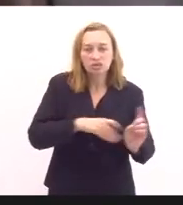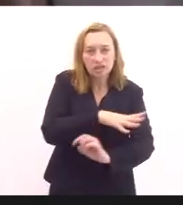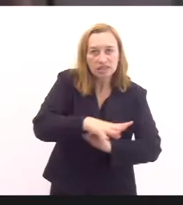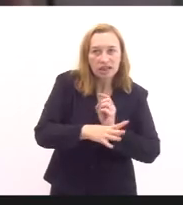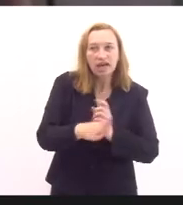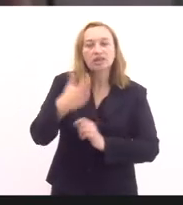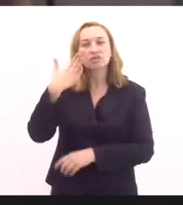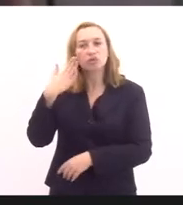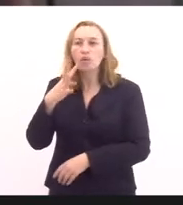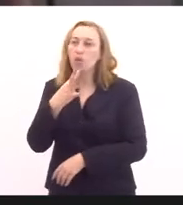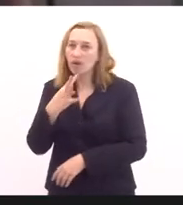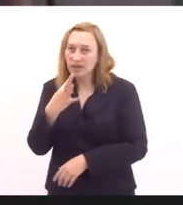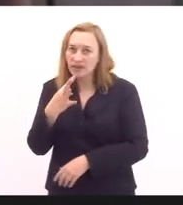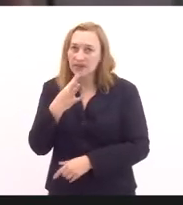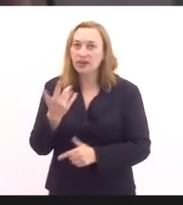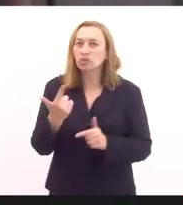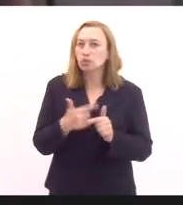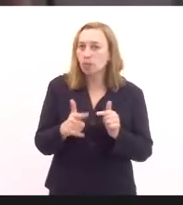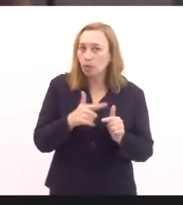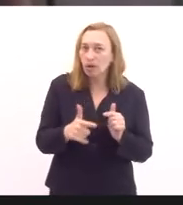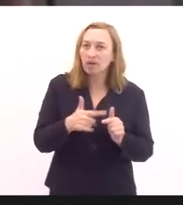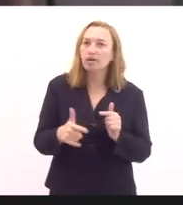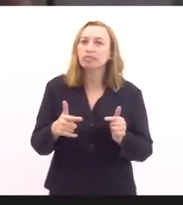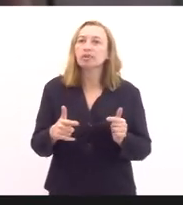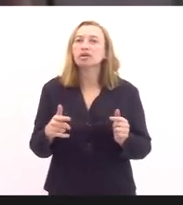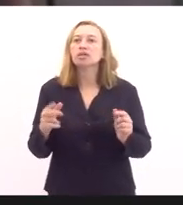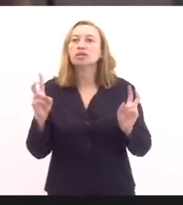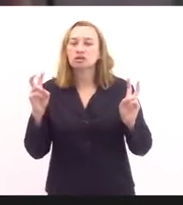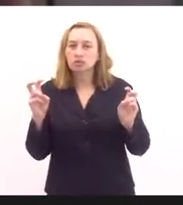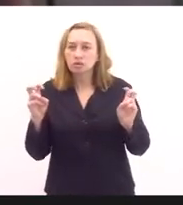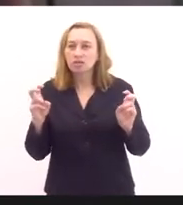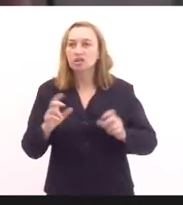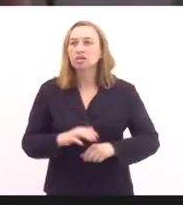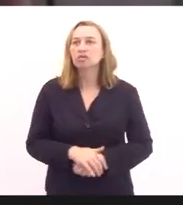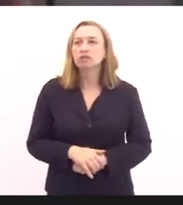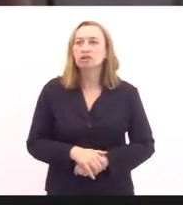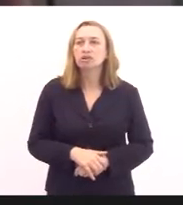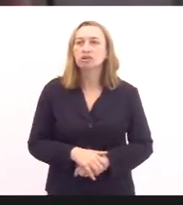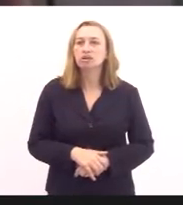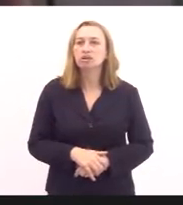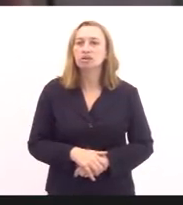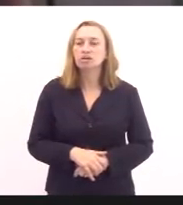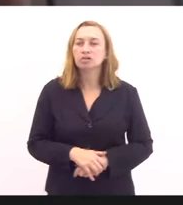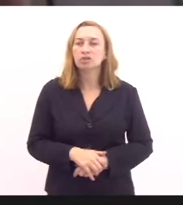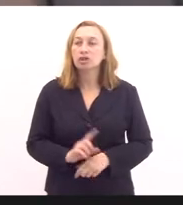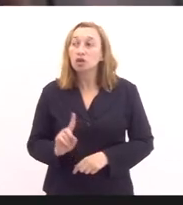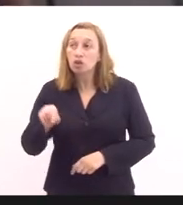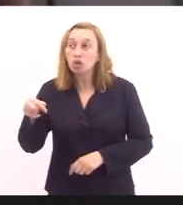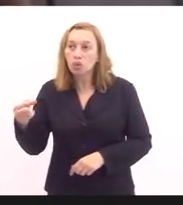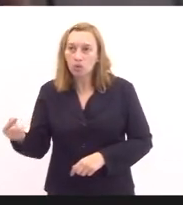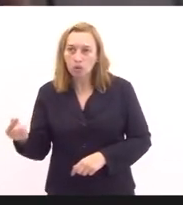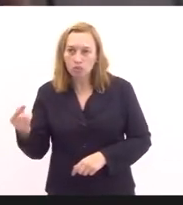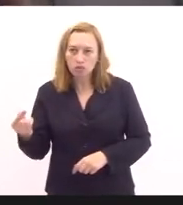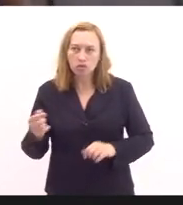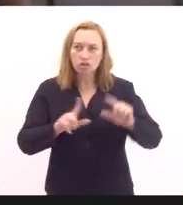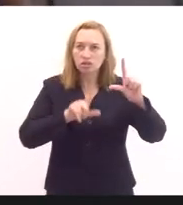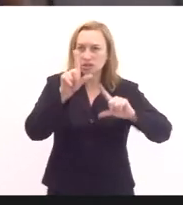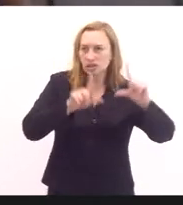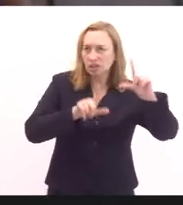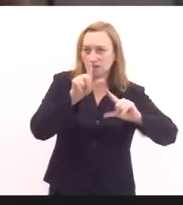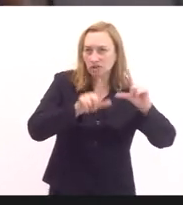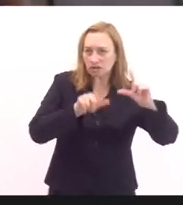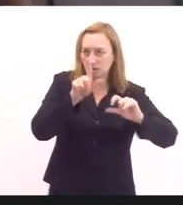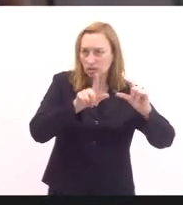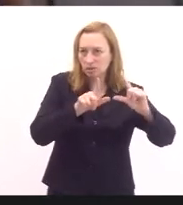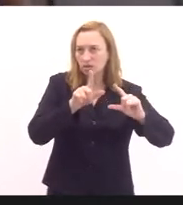do e realmente conhecendo a situação da população materna e outras mídias outros